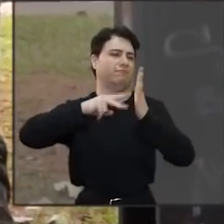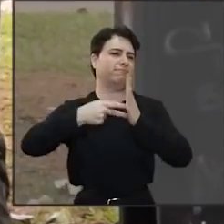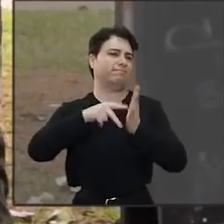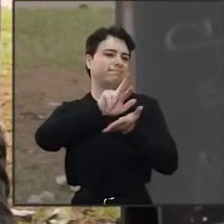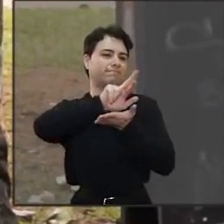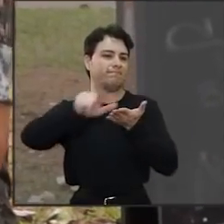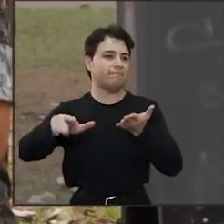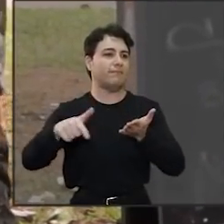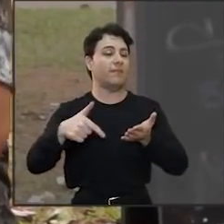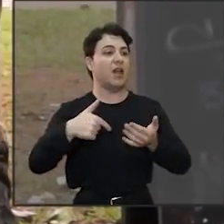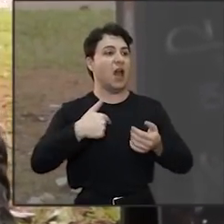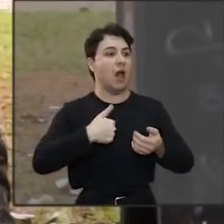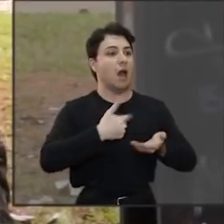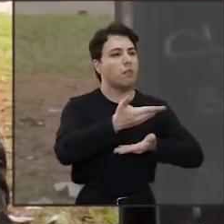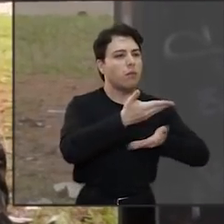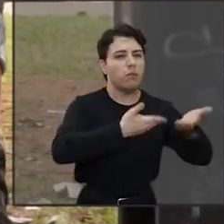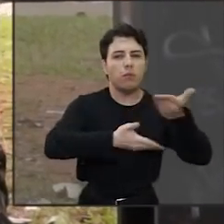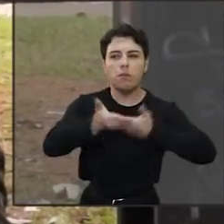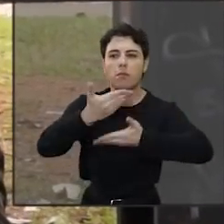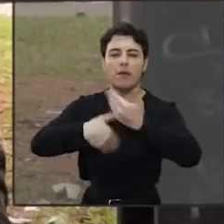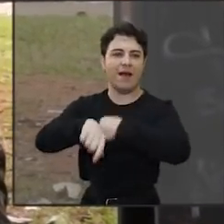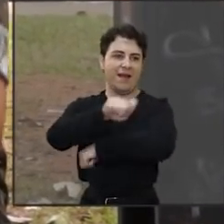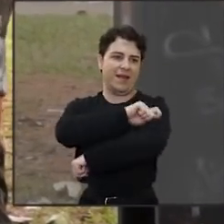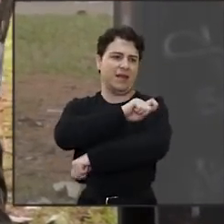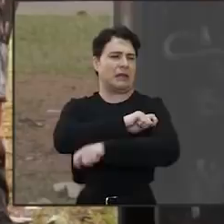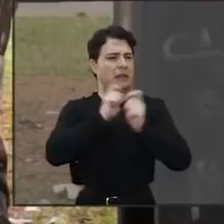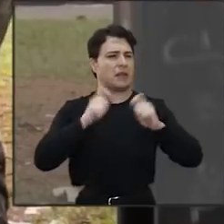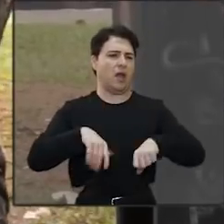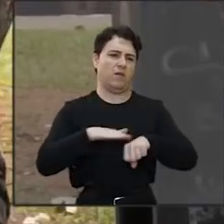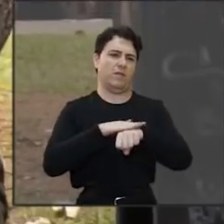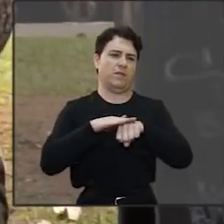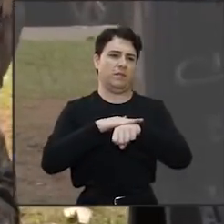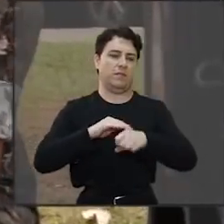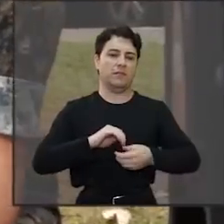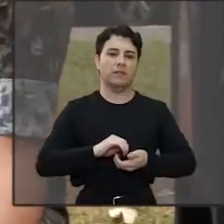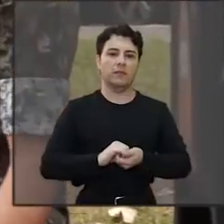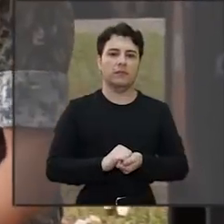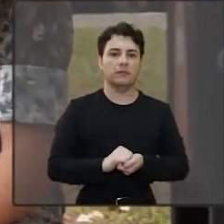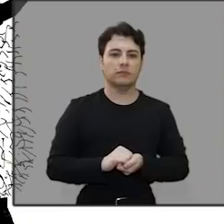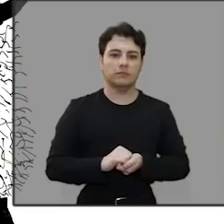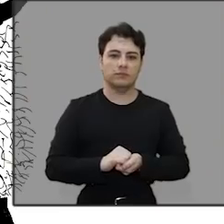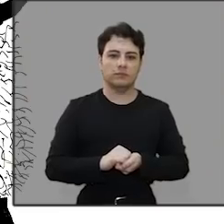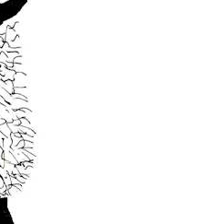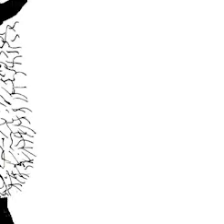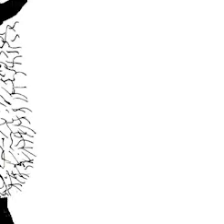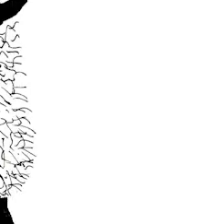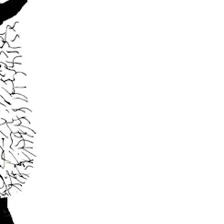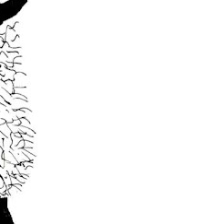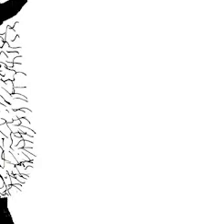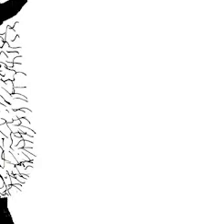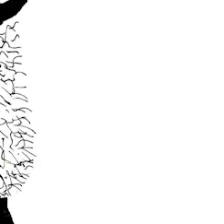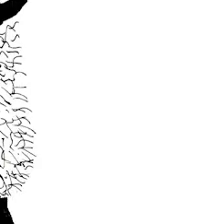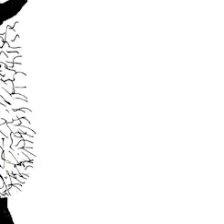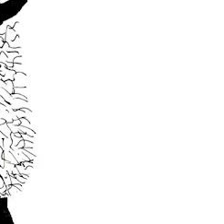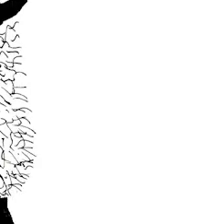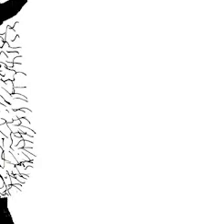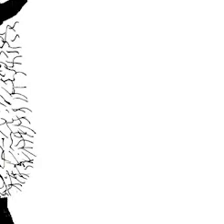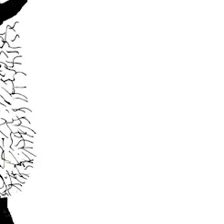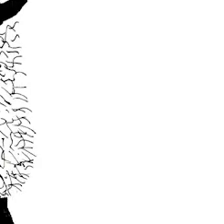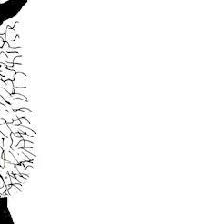sentido, né? E aí até eu comento com eles às vezes até me ajudam a criar outras coisas, né? Isso é muito curioso. O velho de